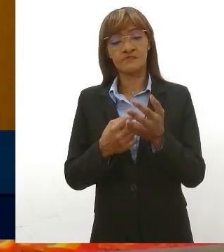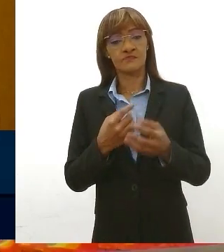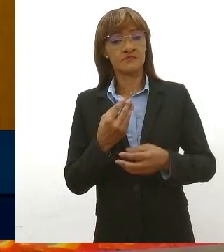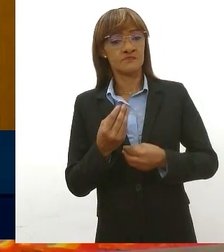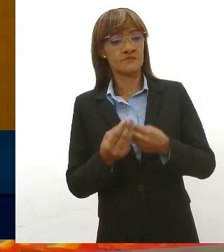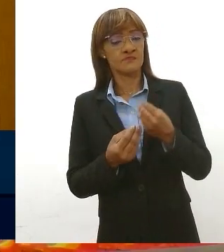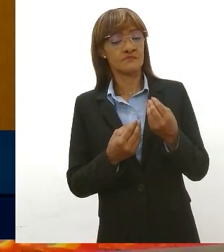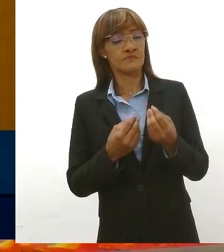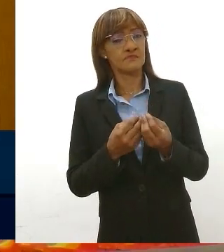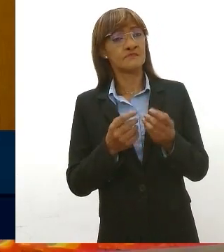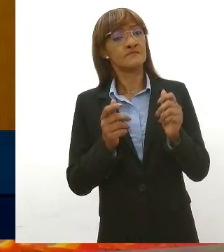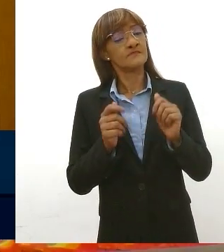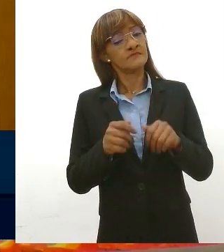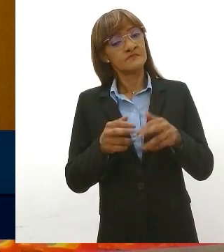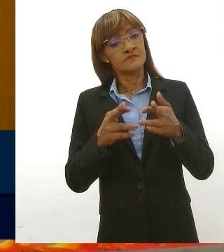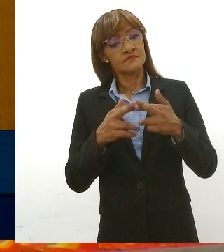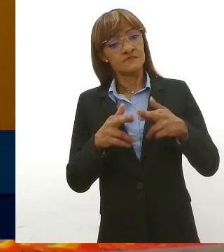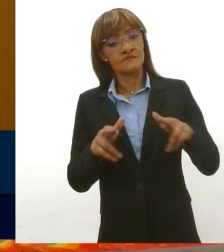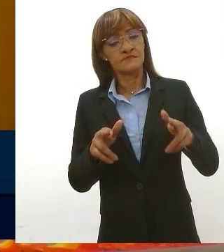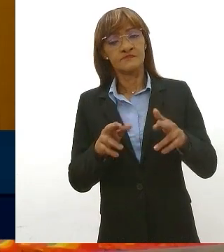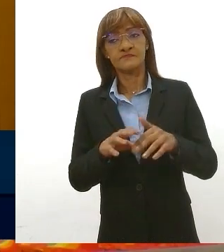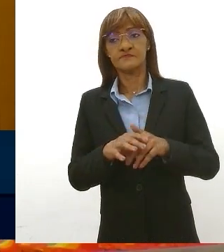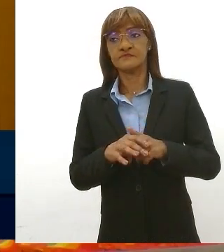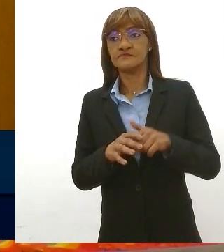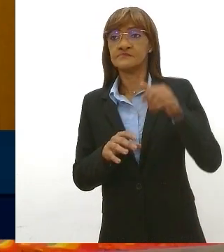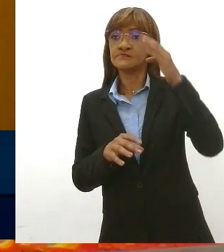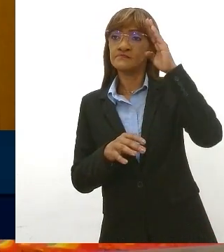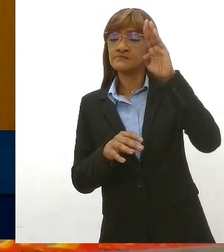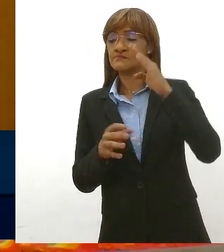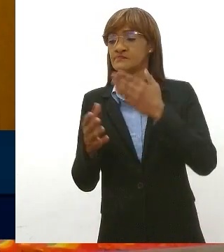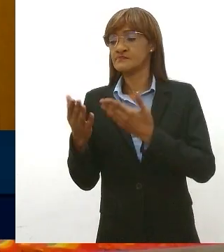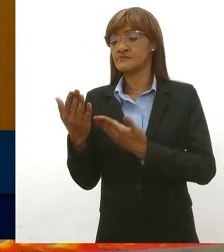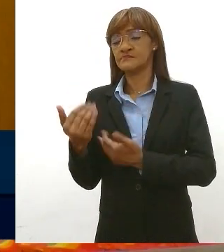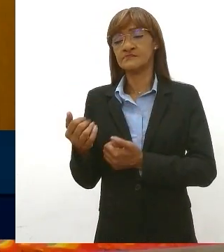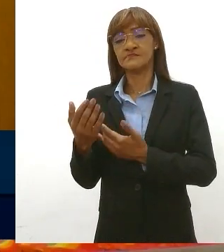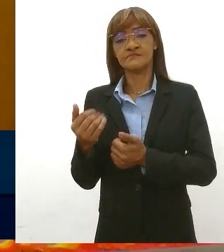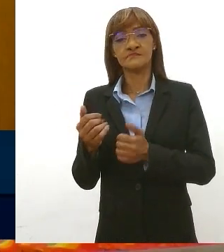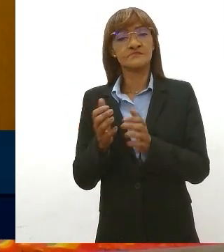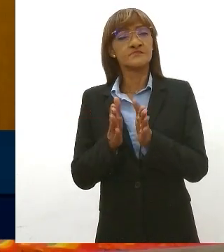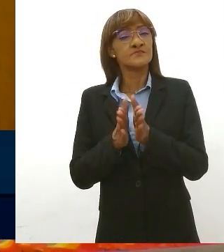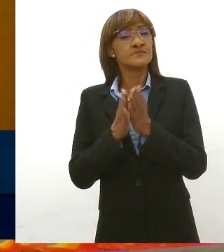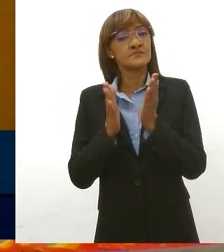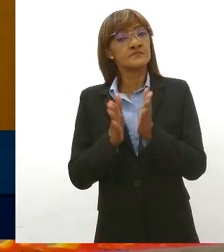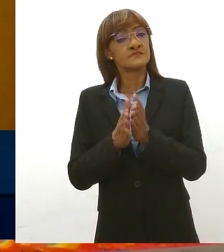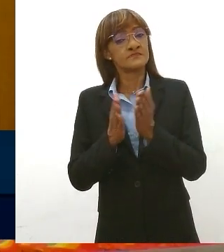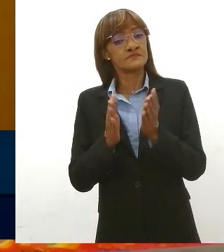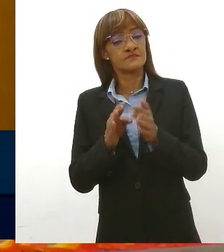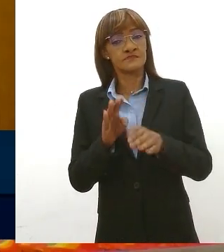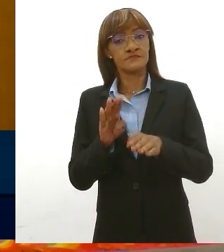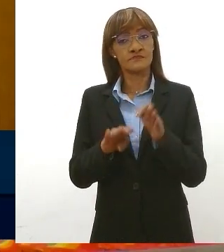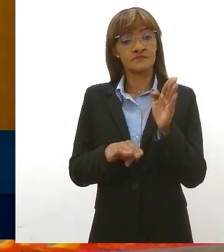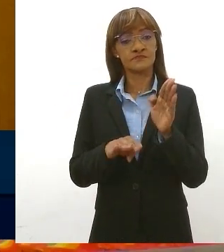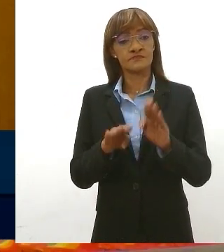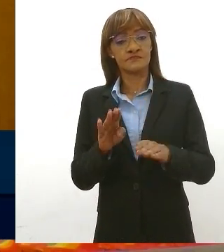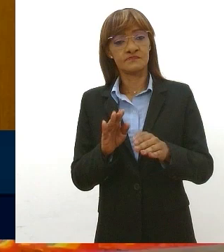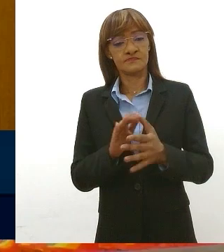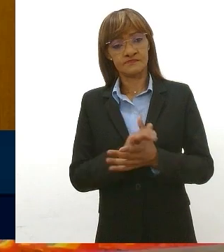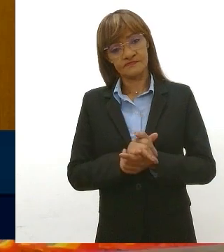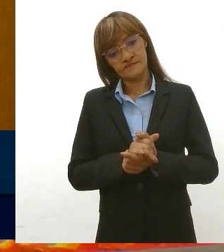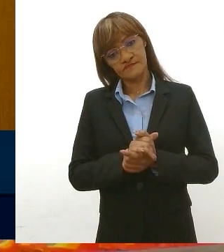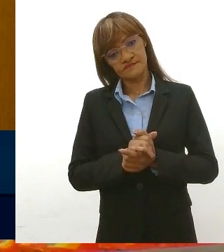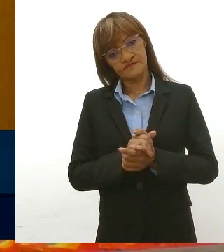principalmente jovens, né, da periferia, que muitas das vezes são empurrados, né,